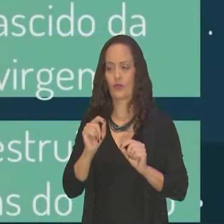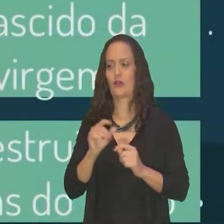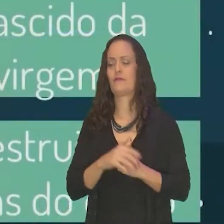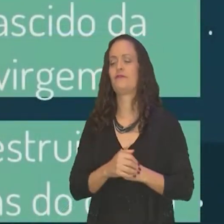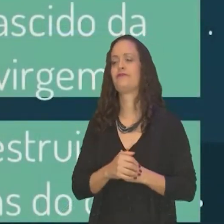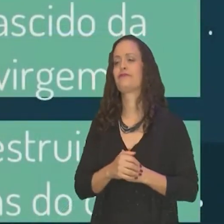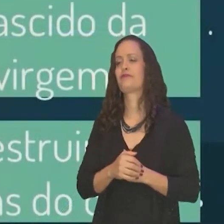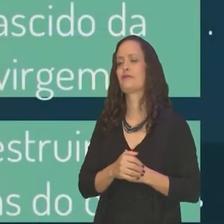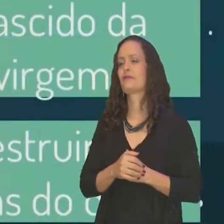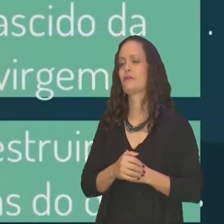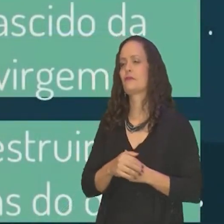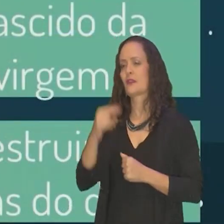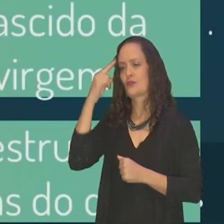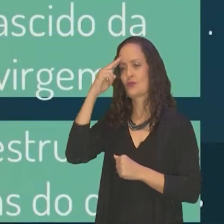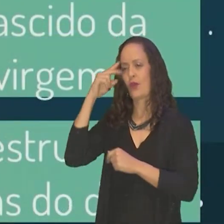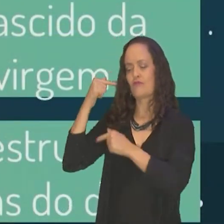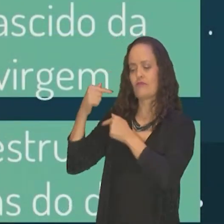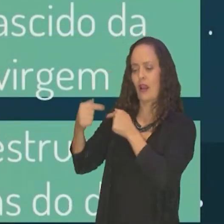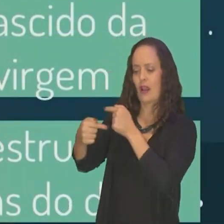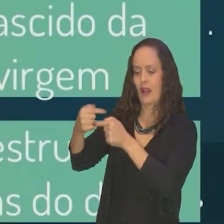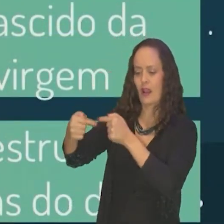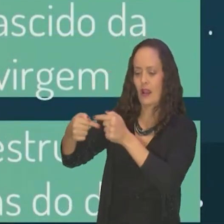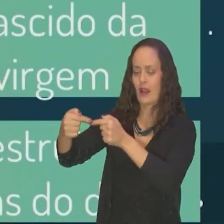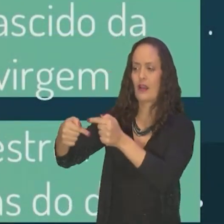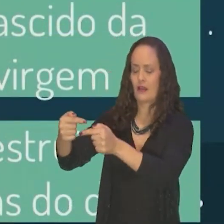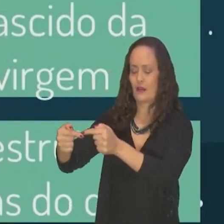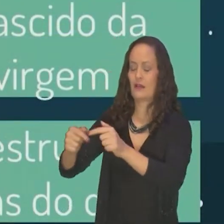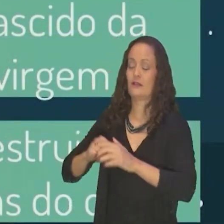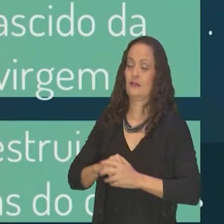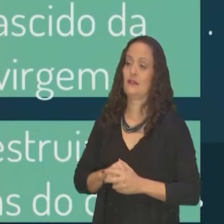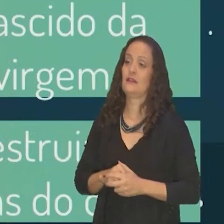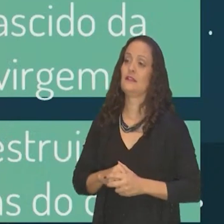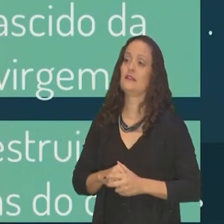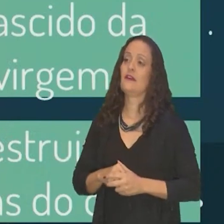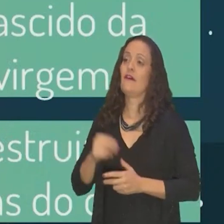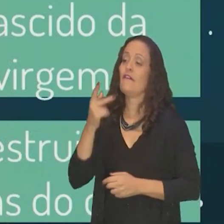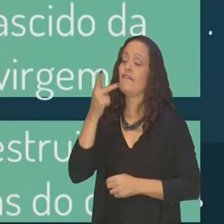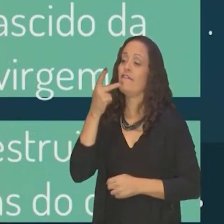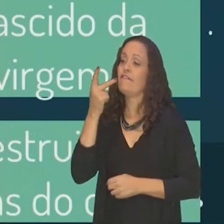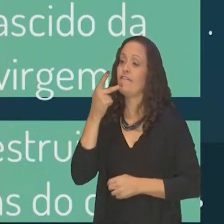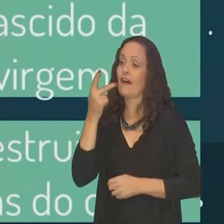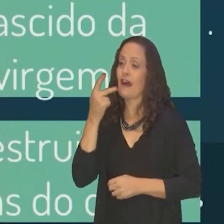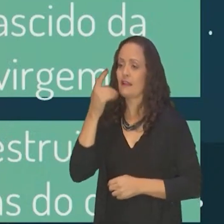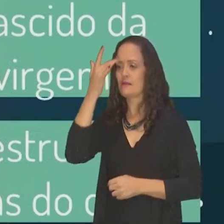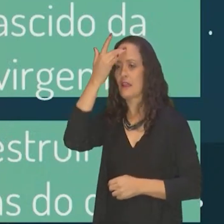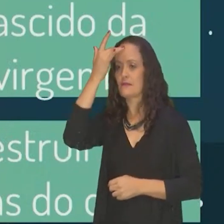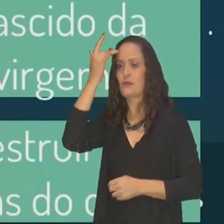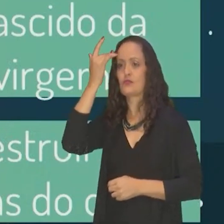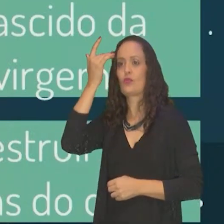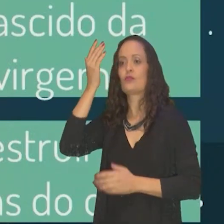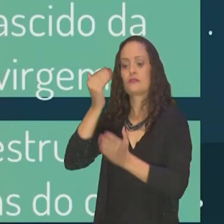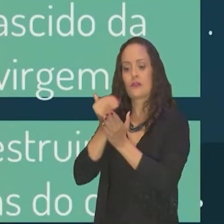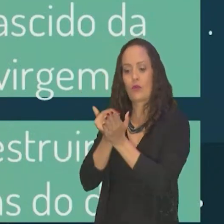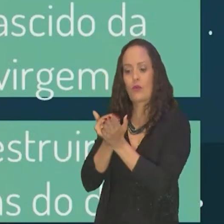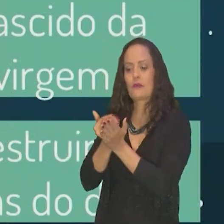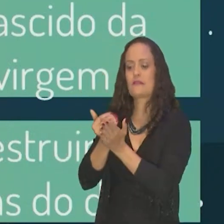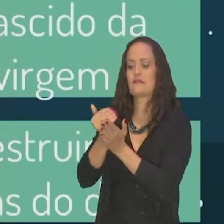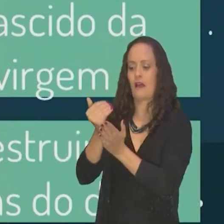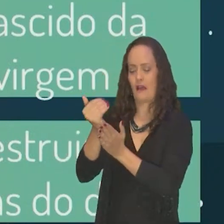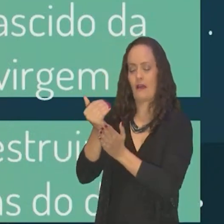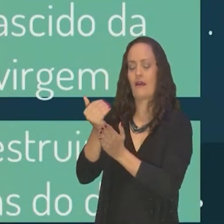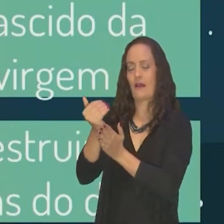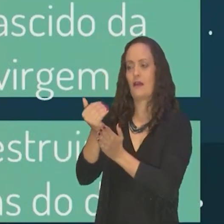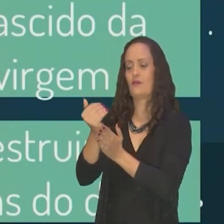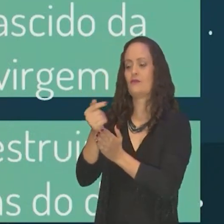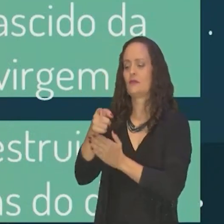própria genealogia de Jesus Cristo, ela tem a citação dos patriarcas, e nós temos